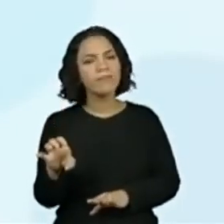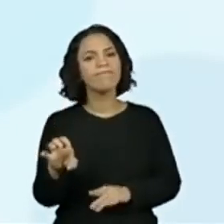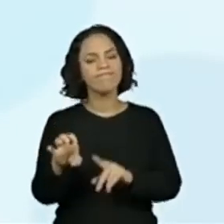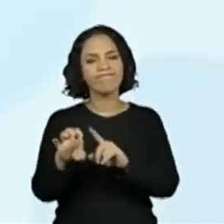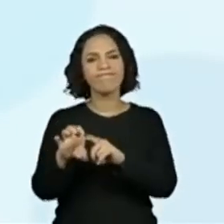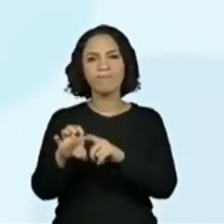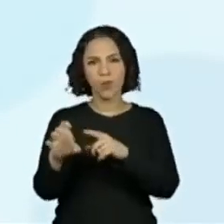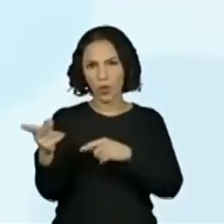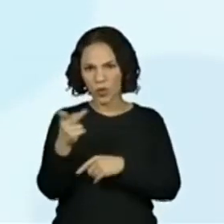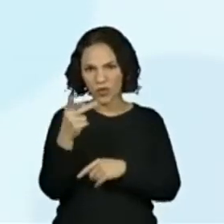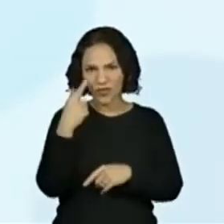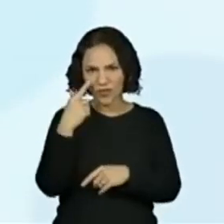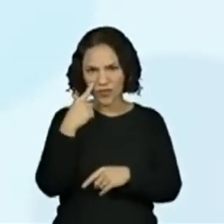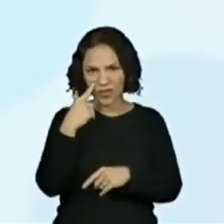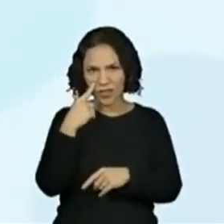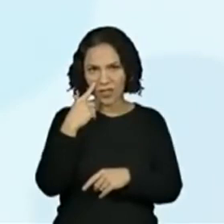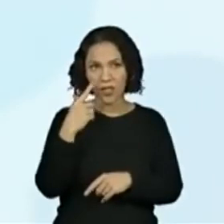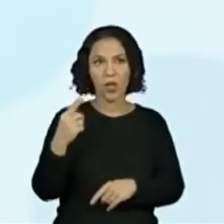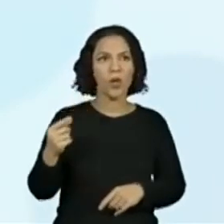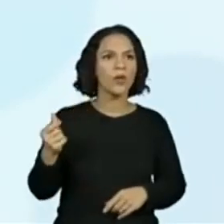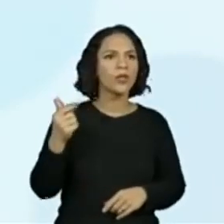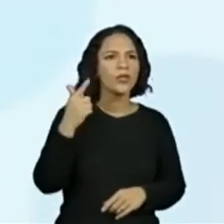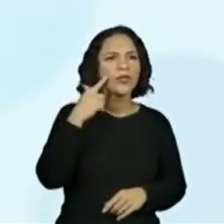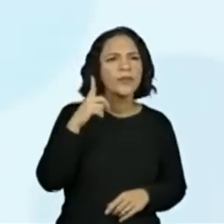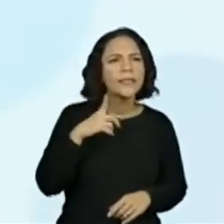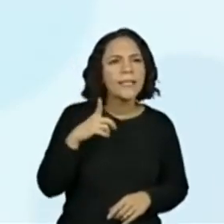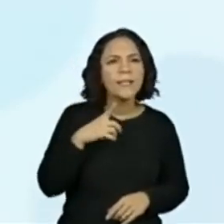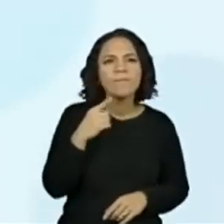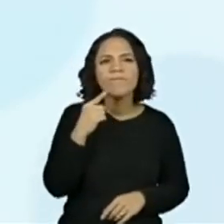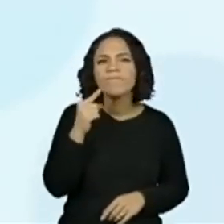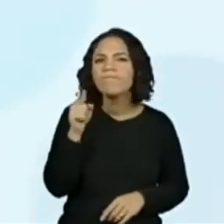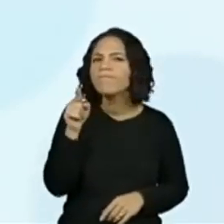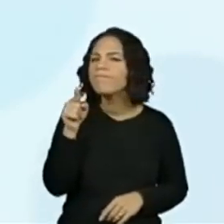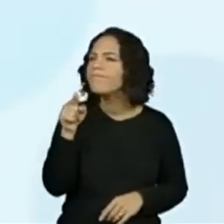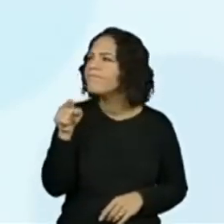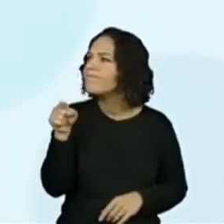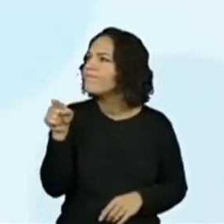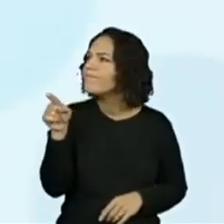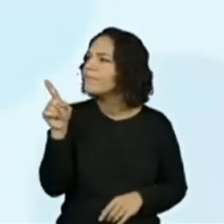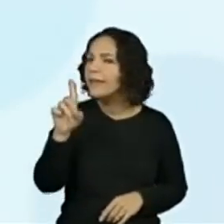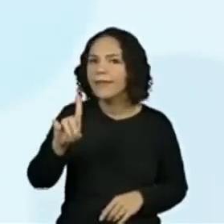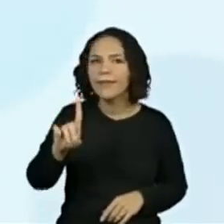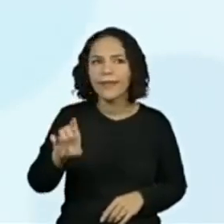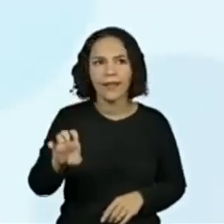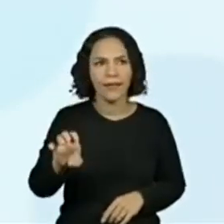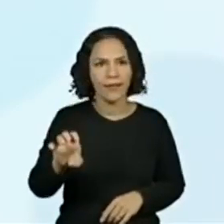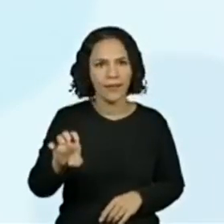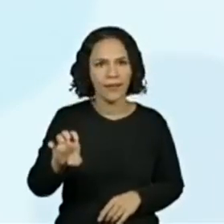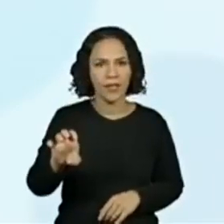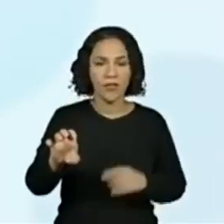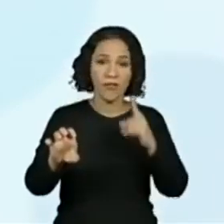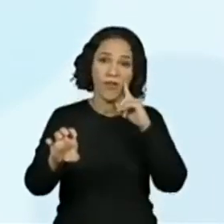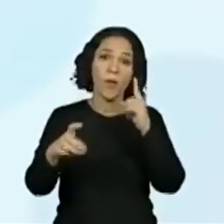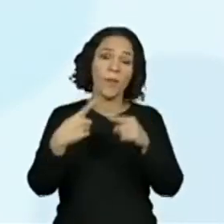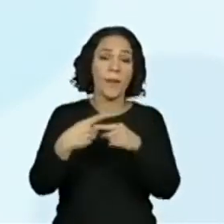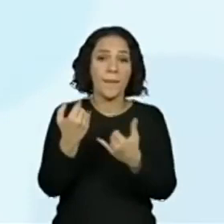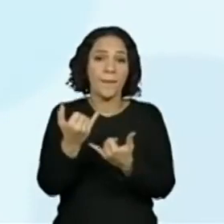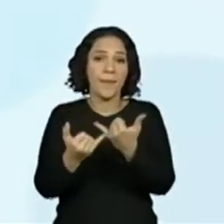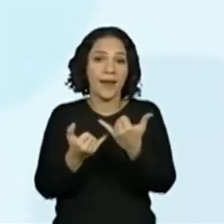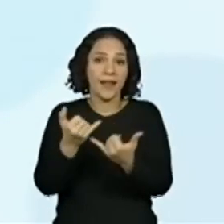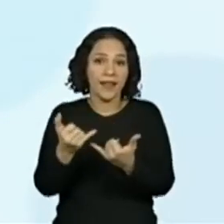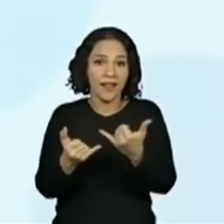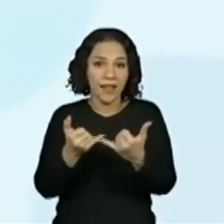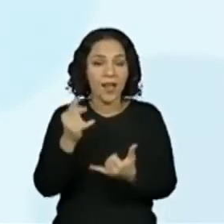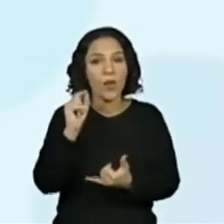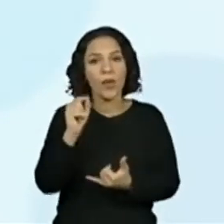gente... guerra. Ah, é esse D aqui, professora Vivi? Isso, cabo de guerra tem o D. Que a gente está falando de brincadeiras com uso